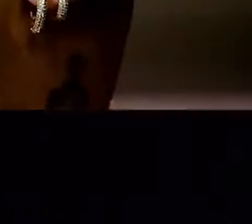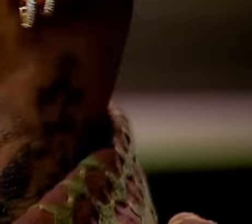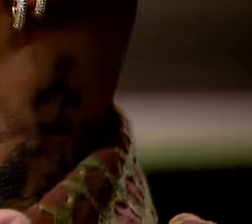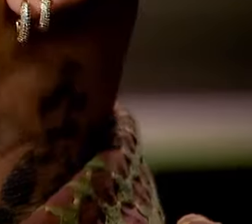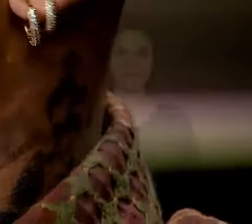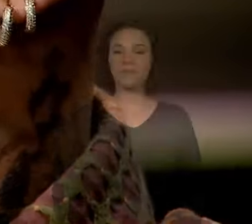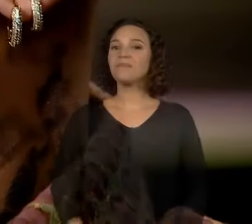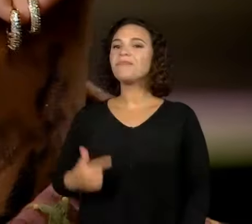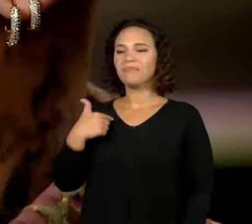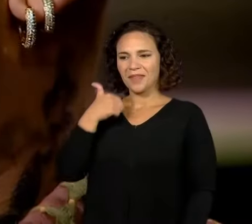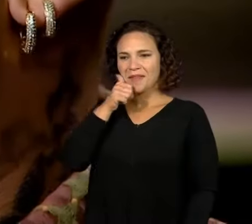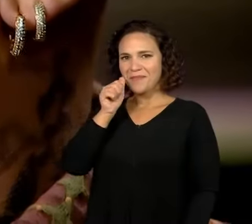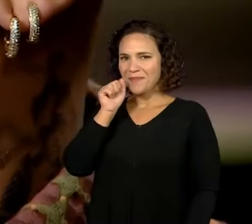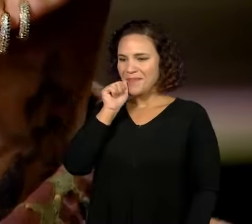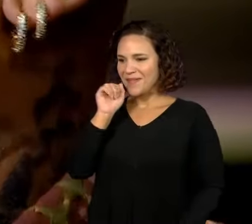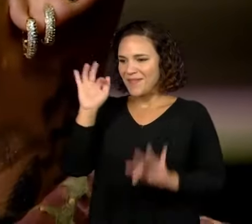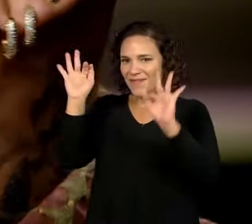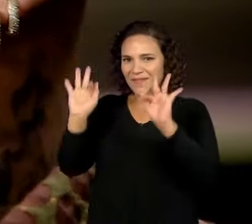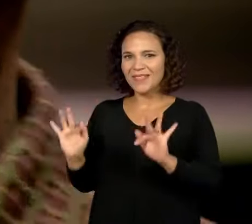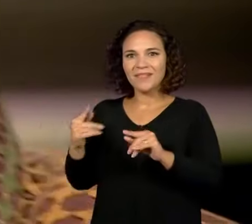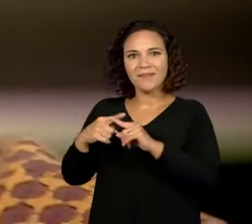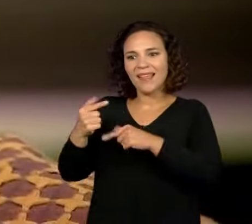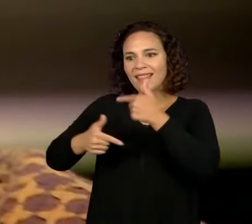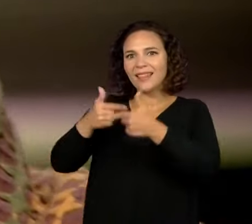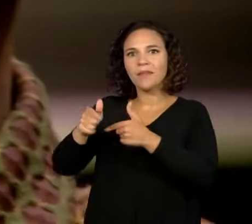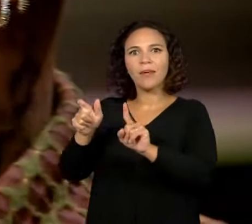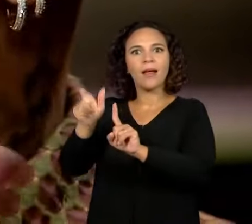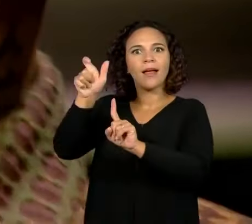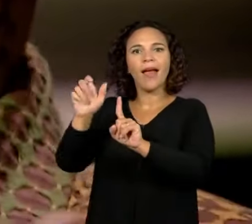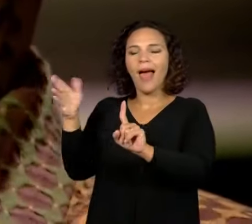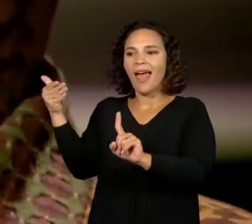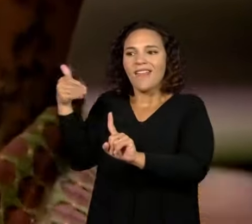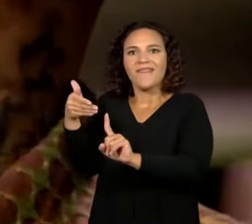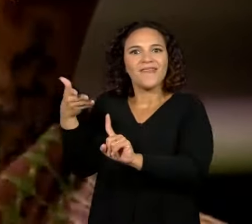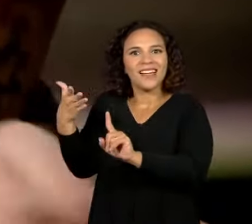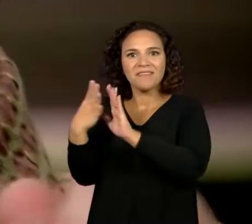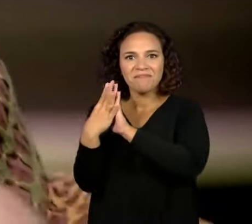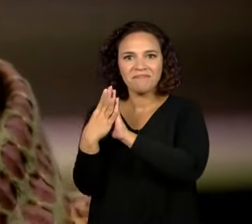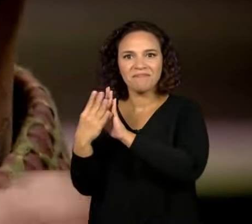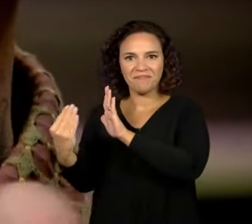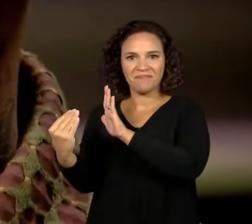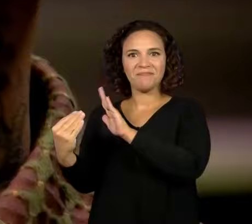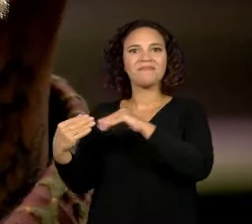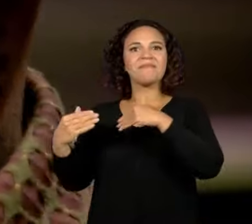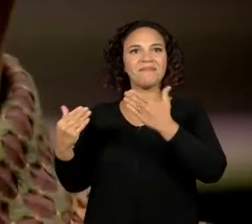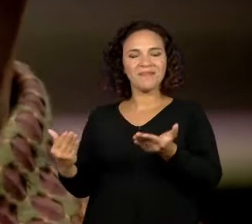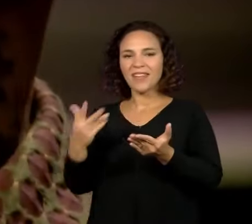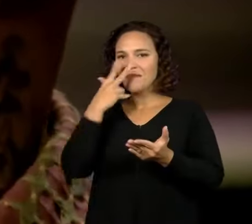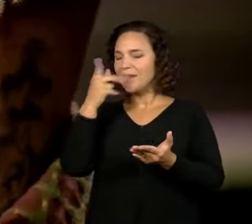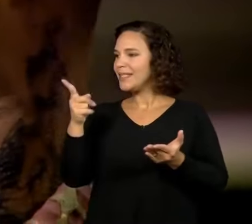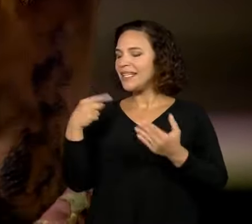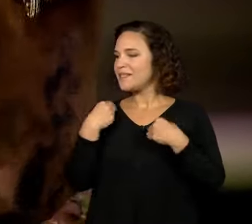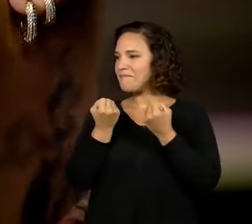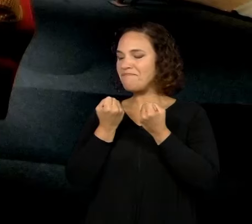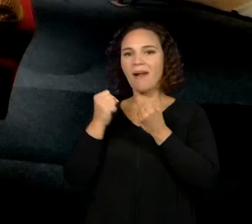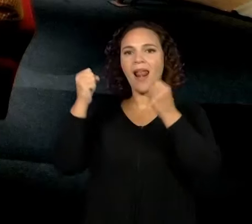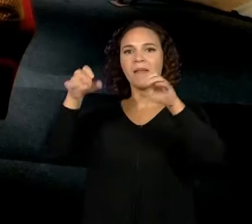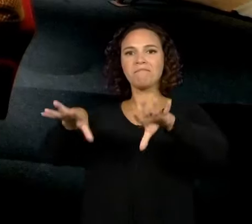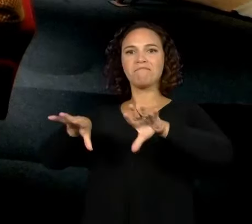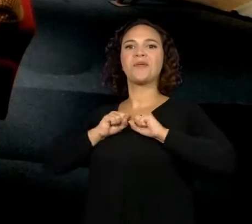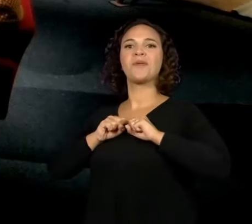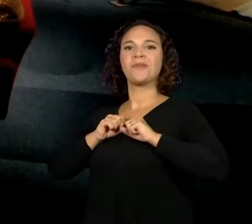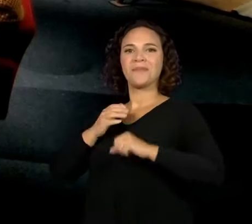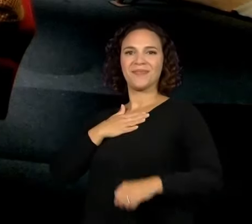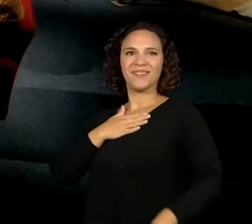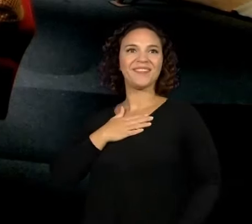a minha mãe tava tão feliz por por est trabalhando com uma referência dela que eu acho que a euforia da minha mãe meio que pegou em tizou